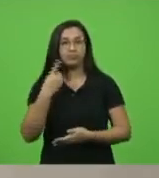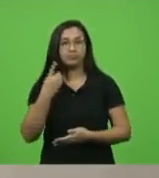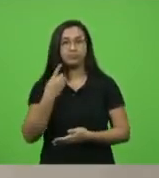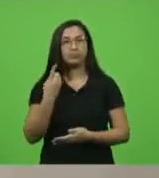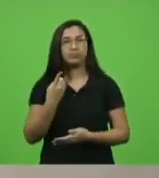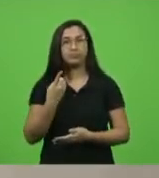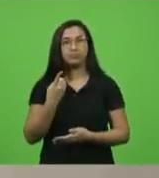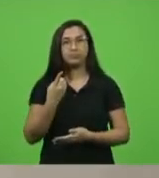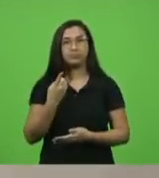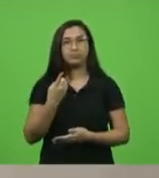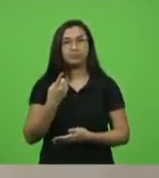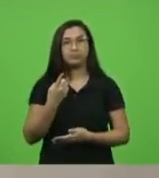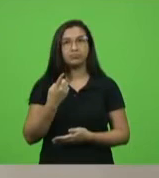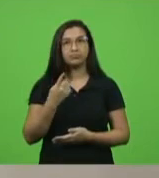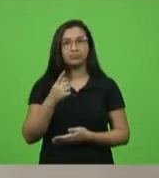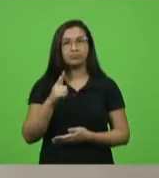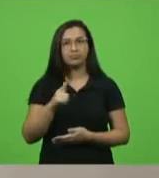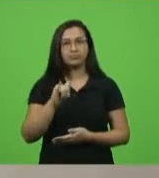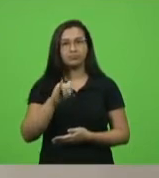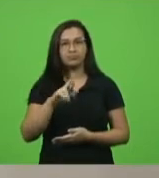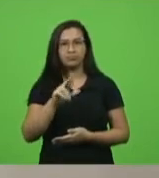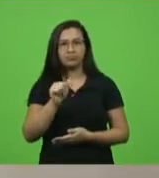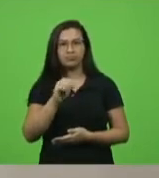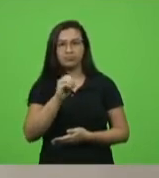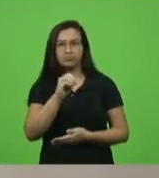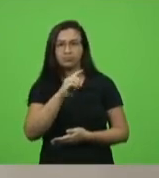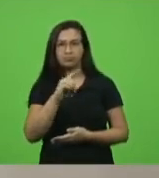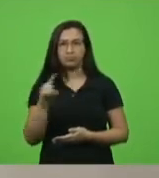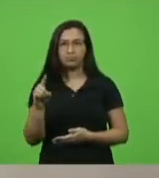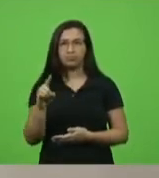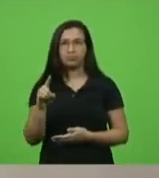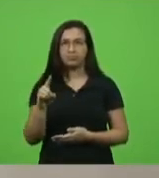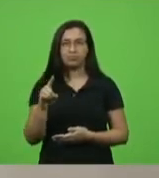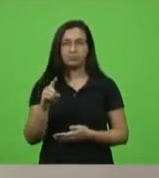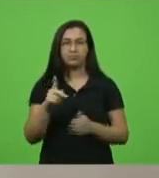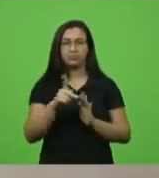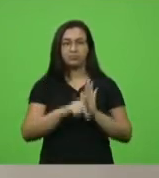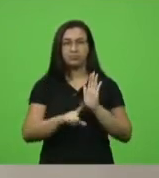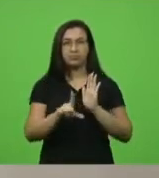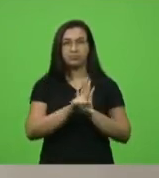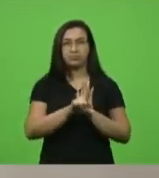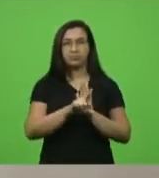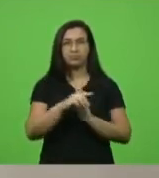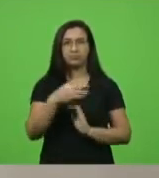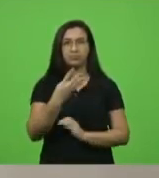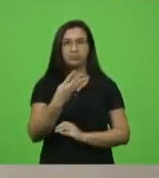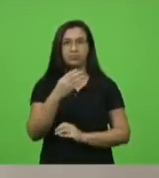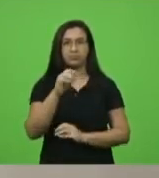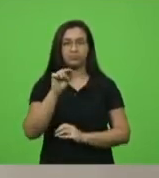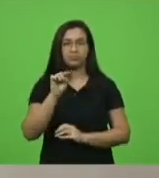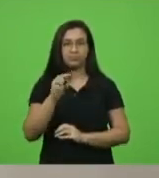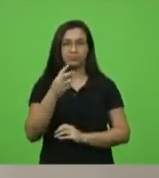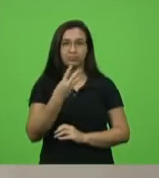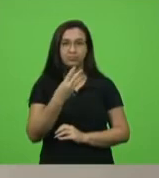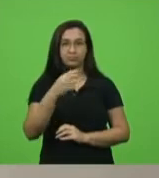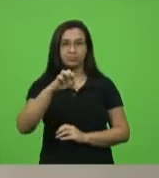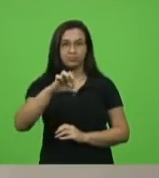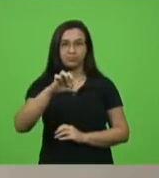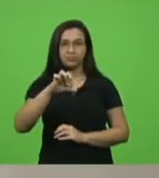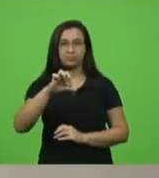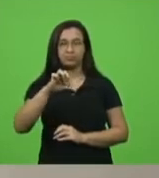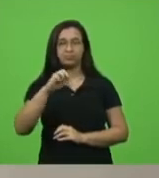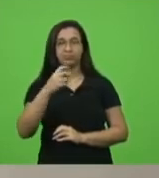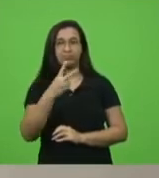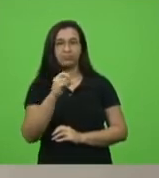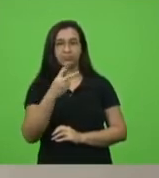Girão. Pelo projeto de lei 4.239 de 2020, em discussão.